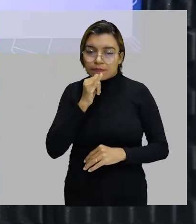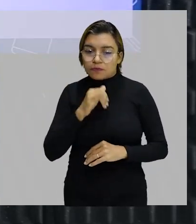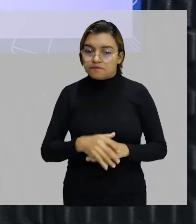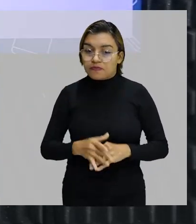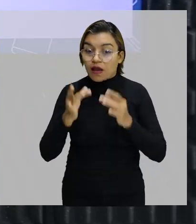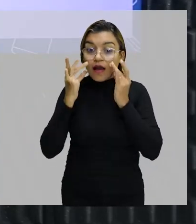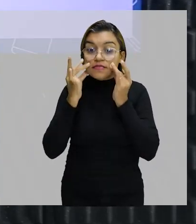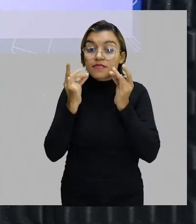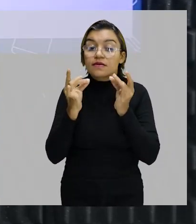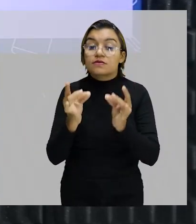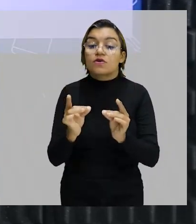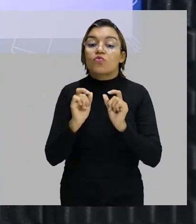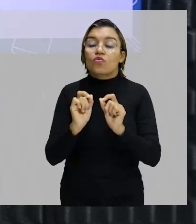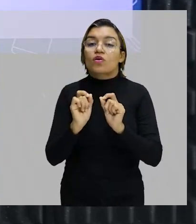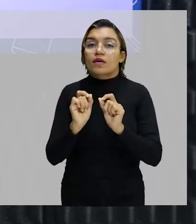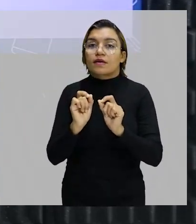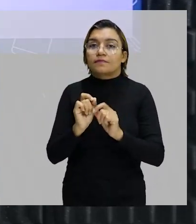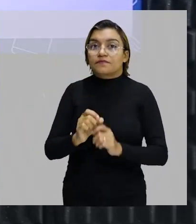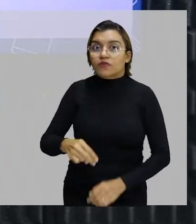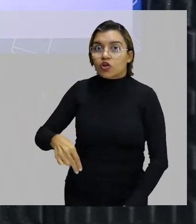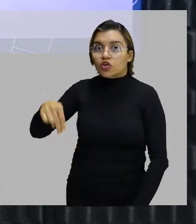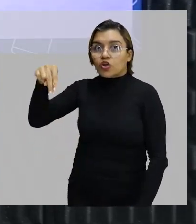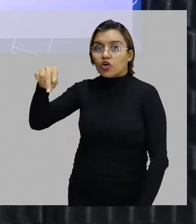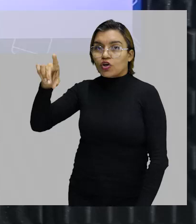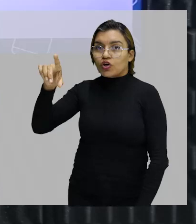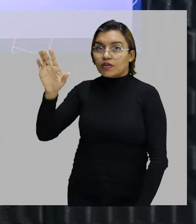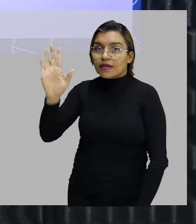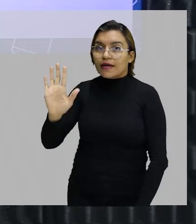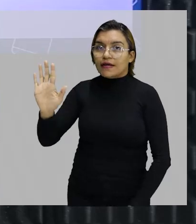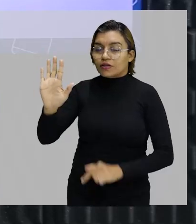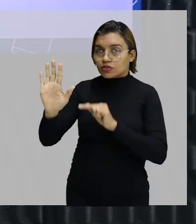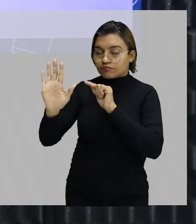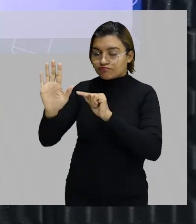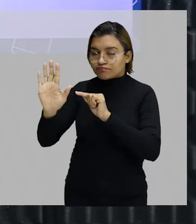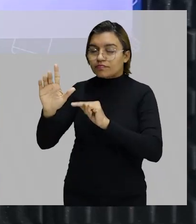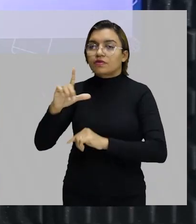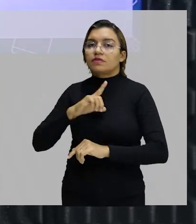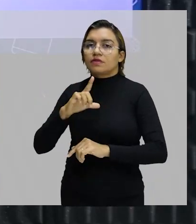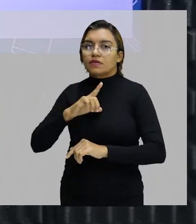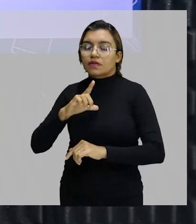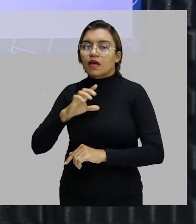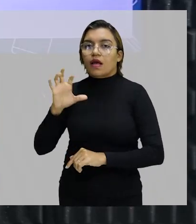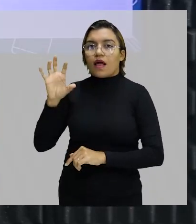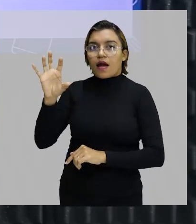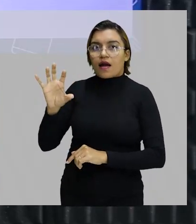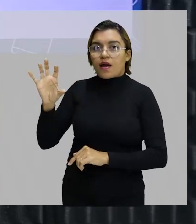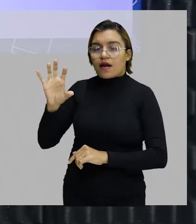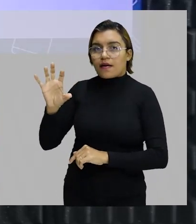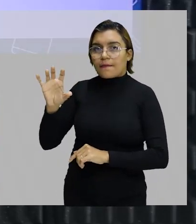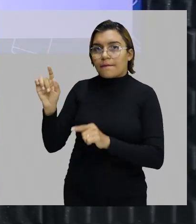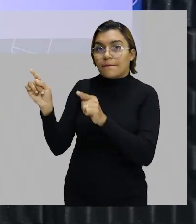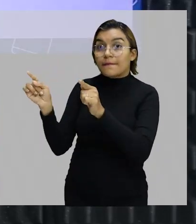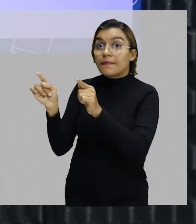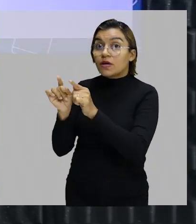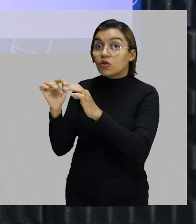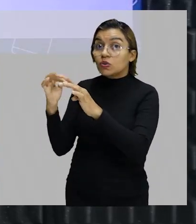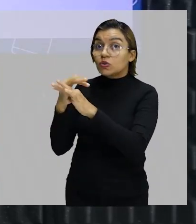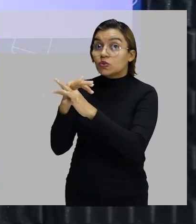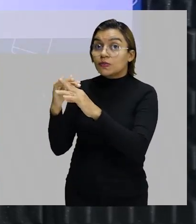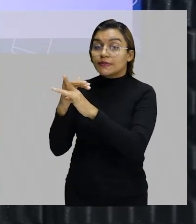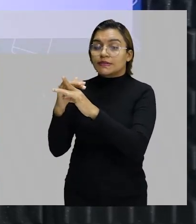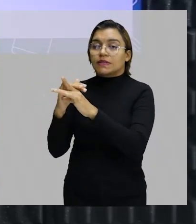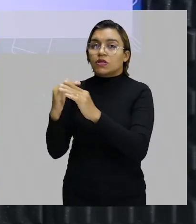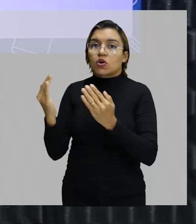atenção também para a nossa região, para o Nordeste. Tá? Em termos populacionais, o Nordeste é considerada a região menos urbanizada,